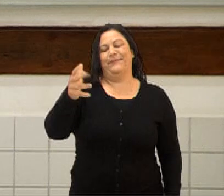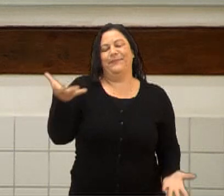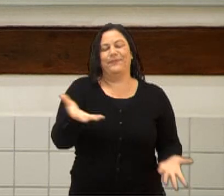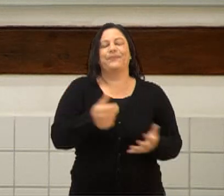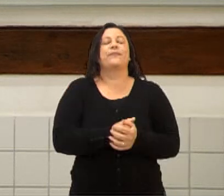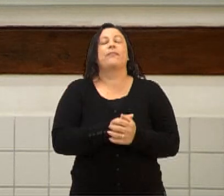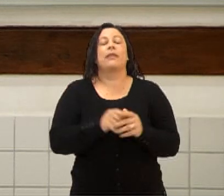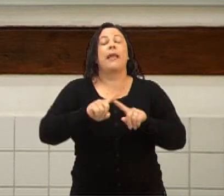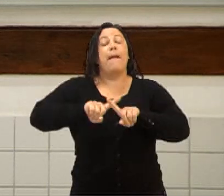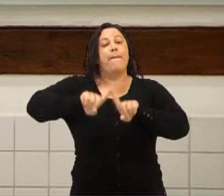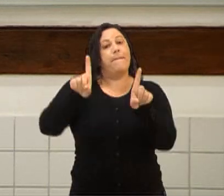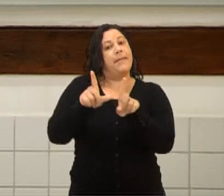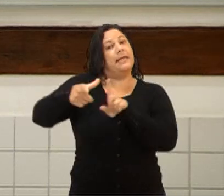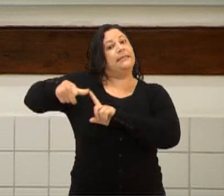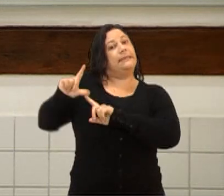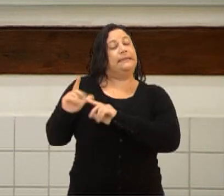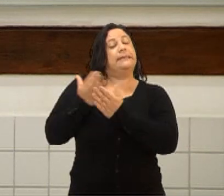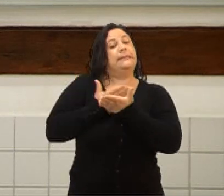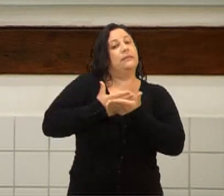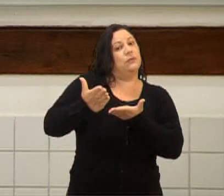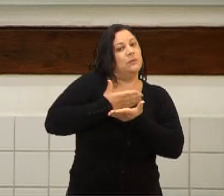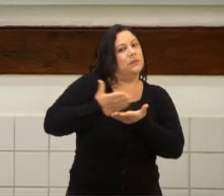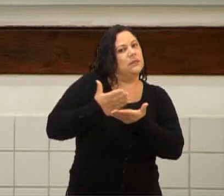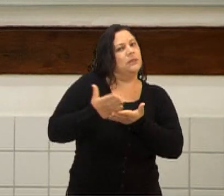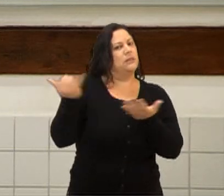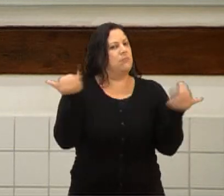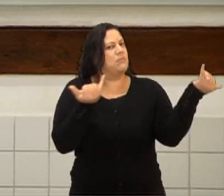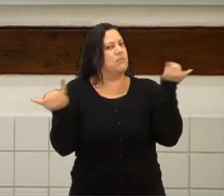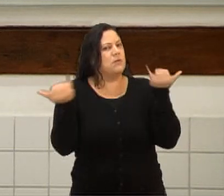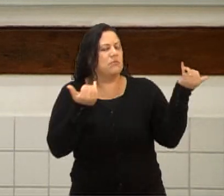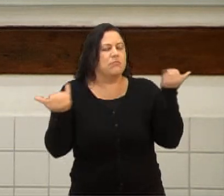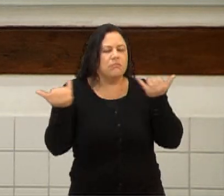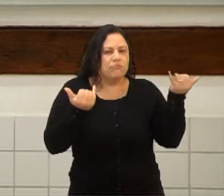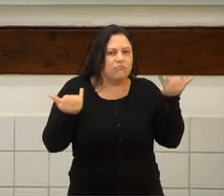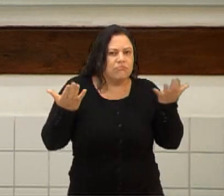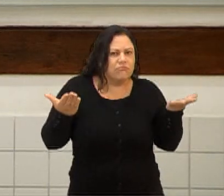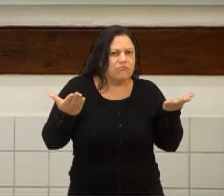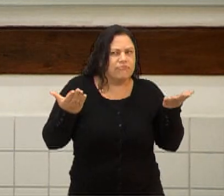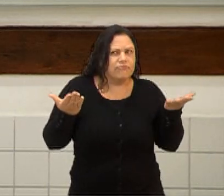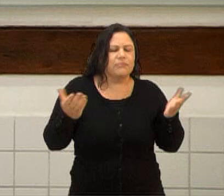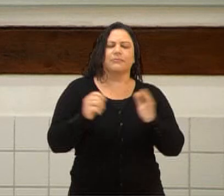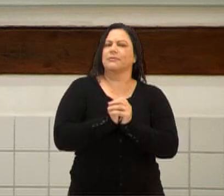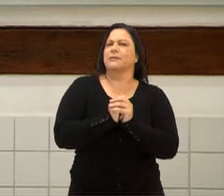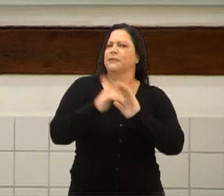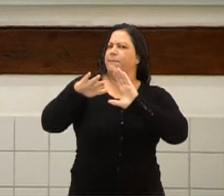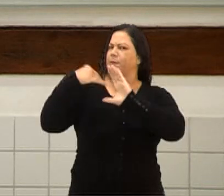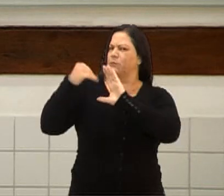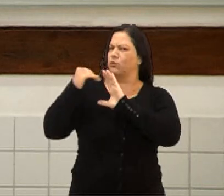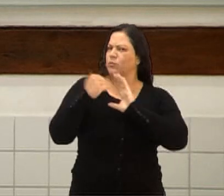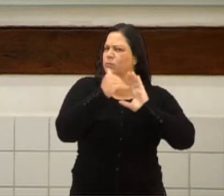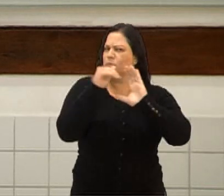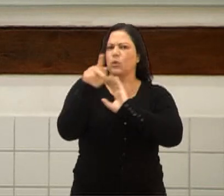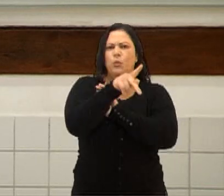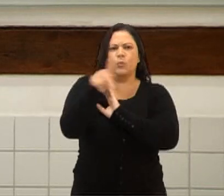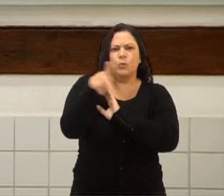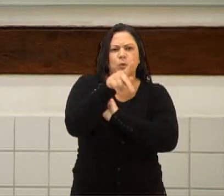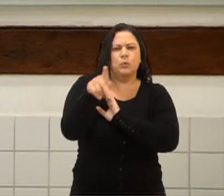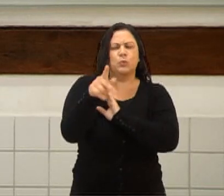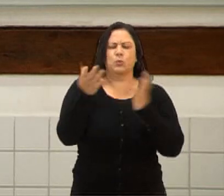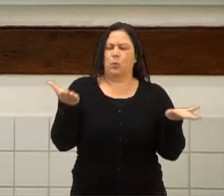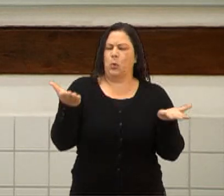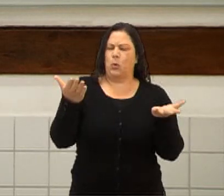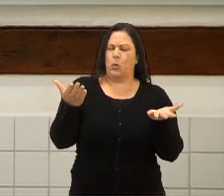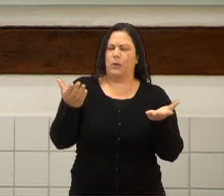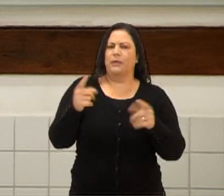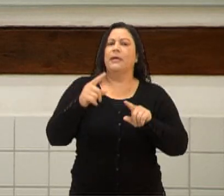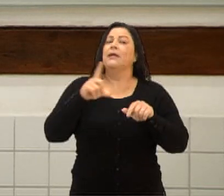andei recebendo umas mensagens ali de professores da rede dizendo: professor, me ajuda, tem aluno